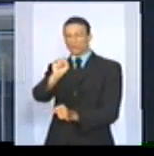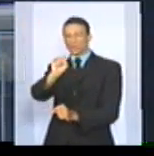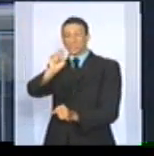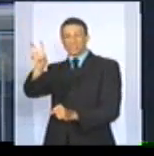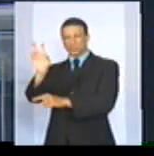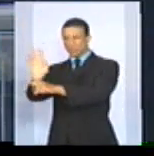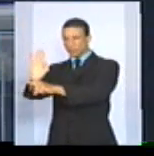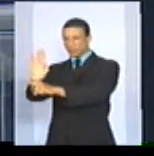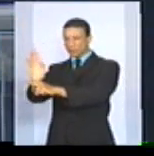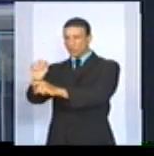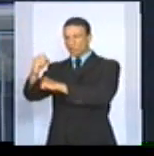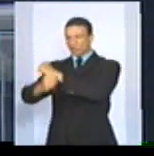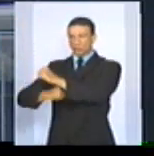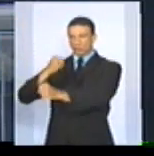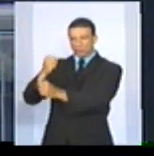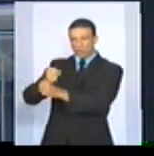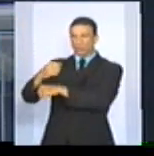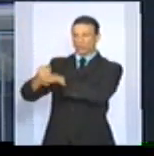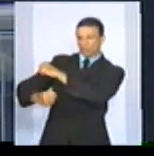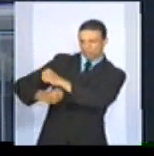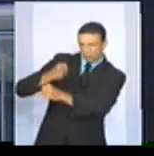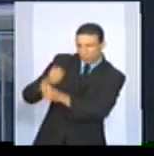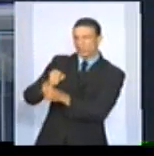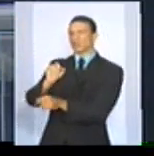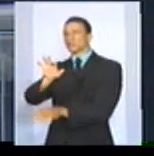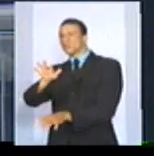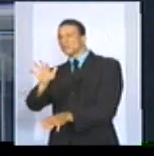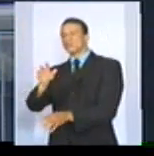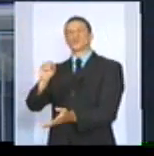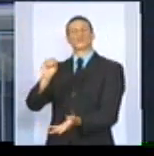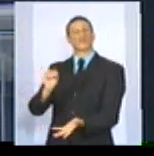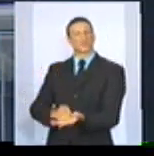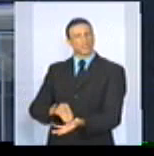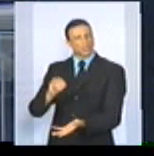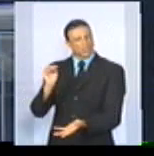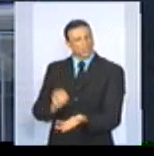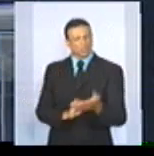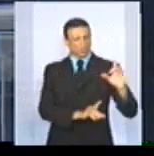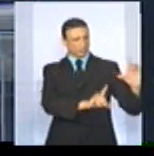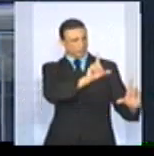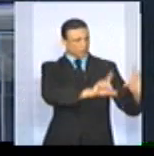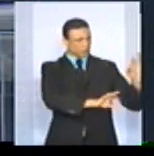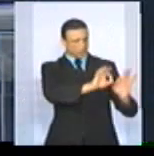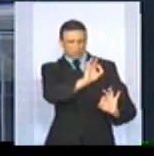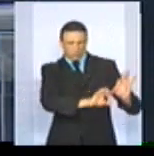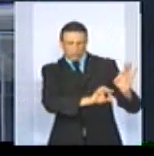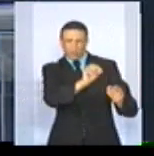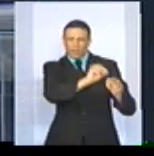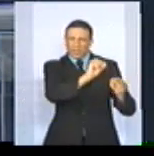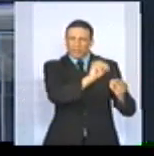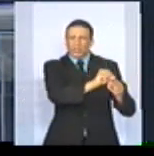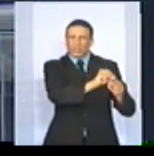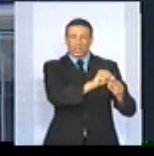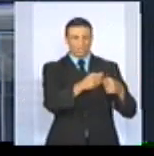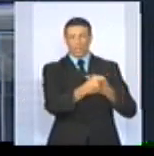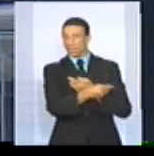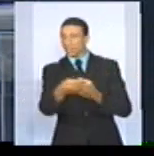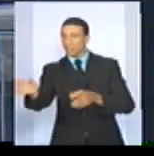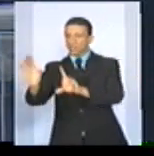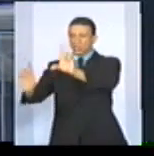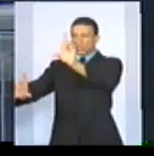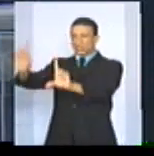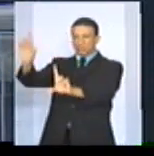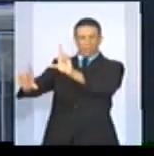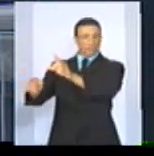sido exibidos anualmente nas telas brasileiras, mas há muito mais filmes sendo produzidos e que ficam sem chegar ao circuito,